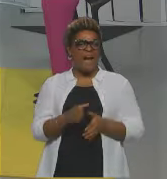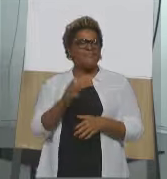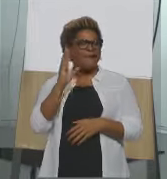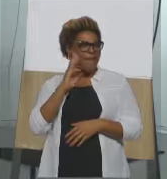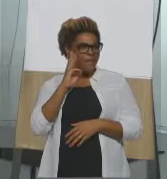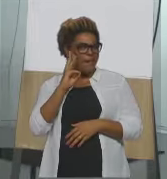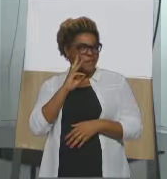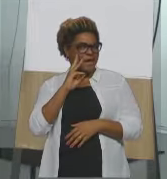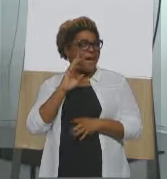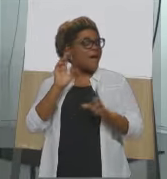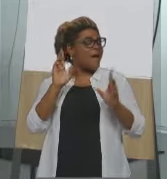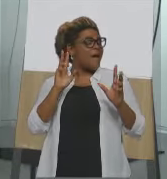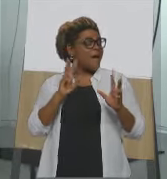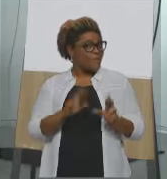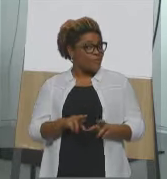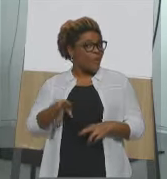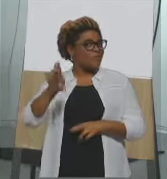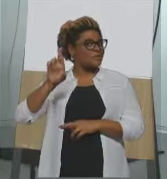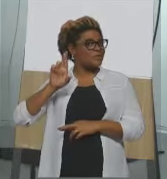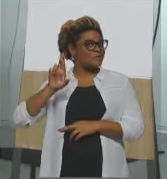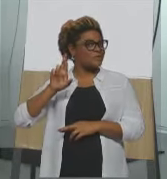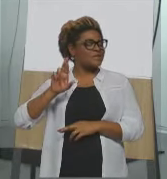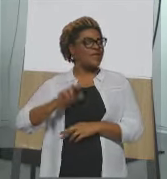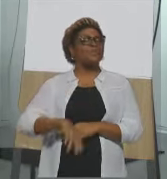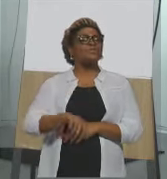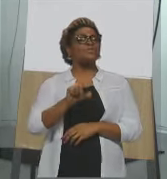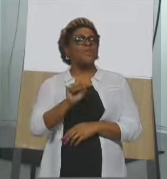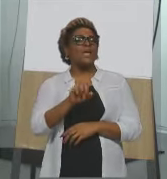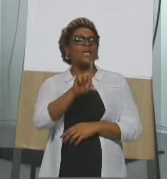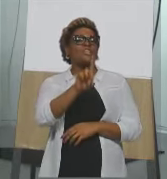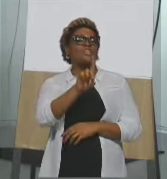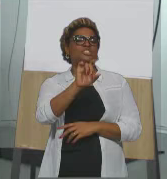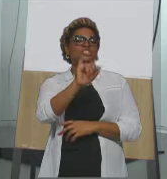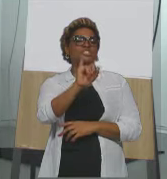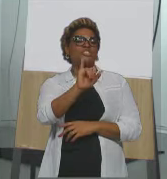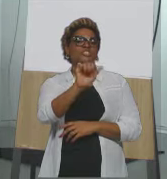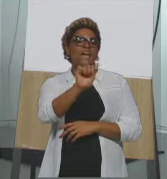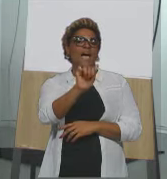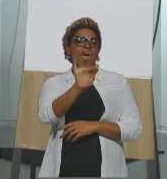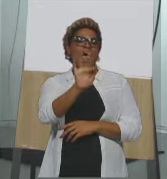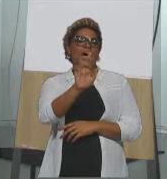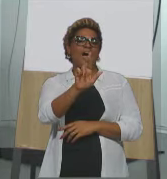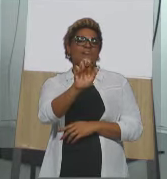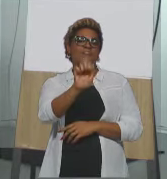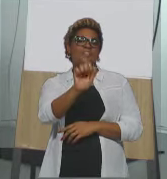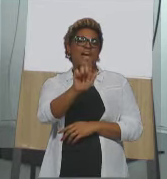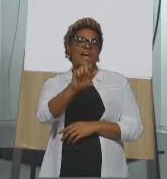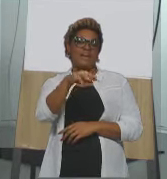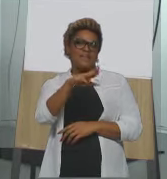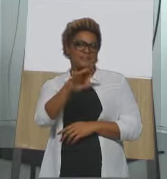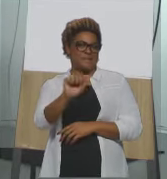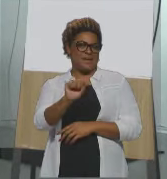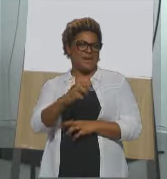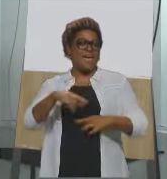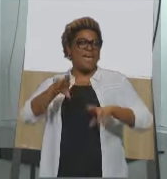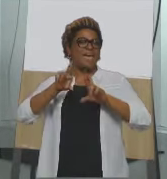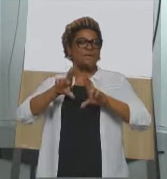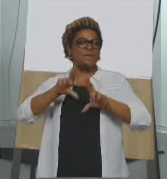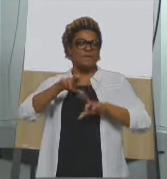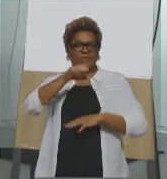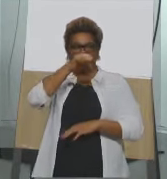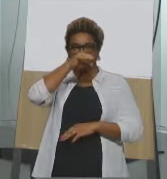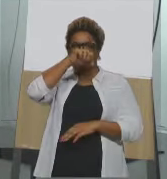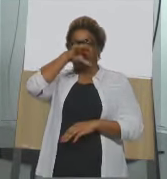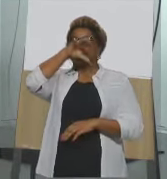diafragma. Então, o músculo que é responsável pela inspiração e expiração é o músculo diafragma. Falamos que